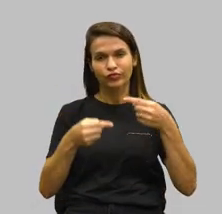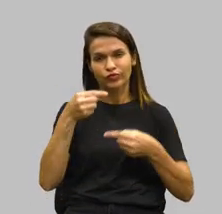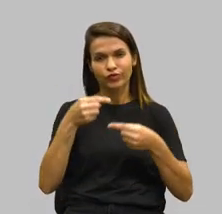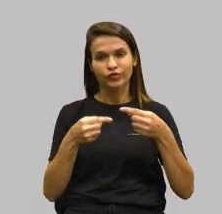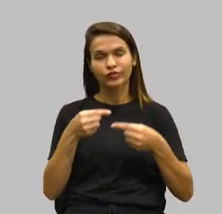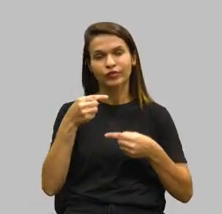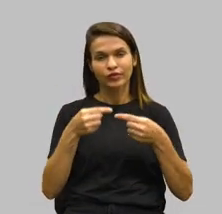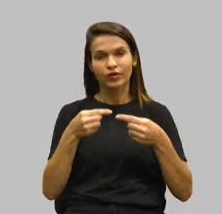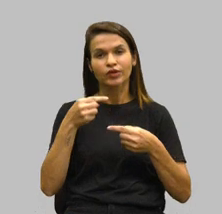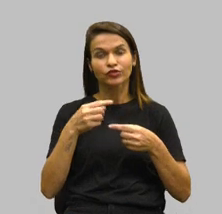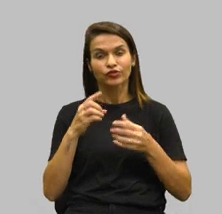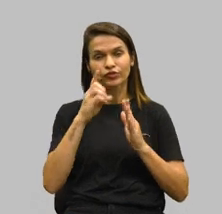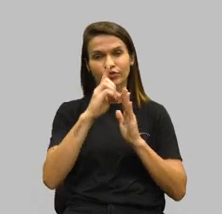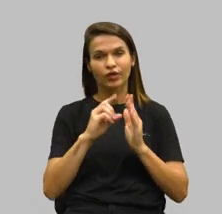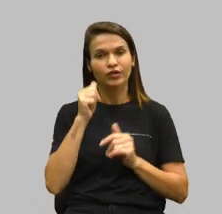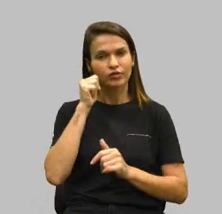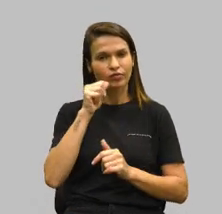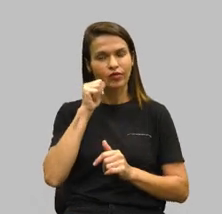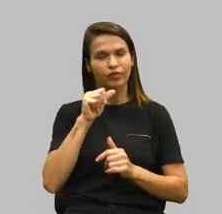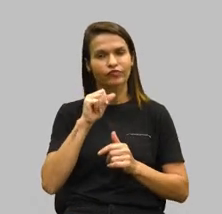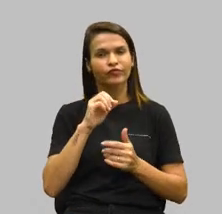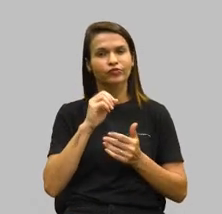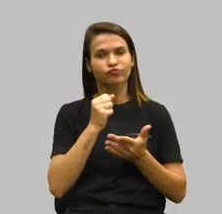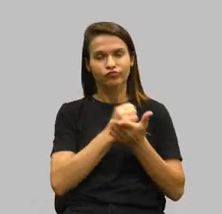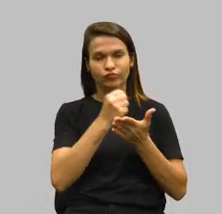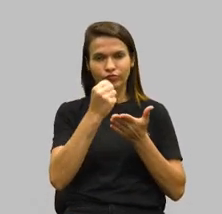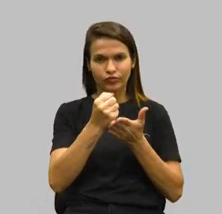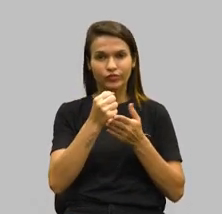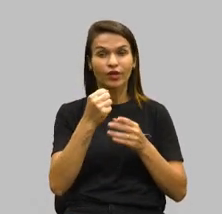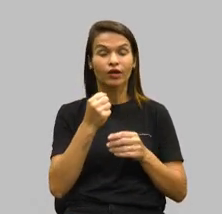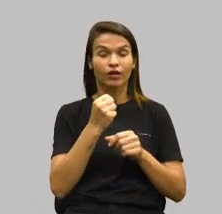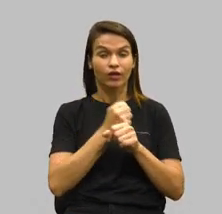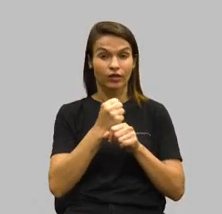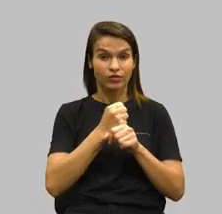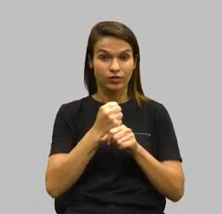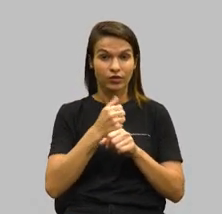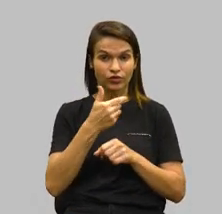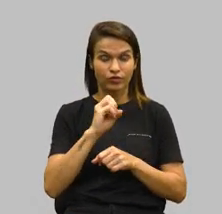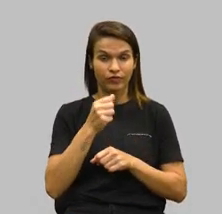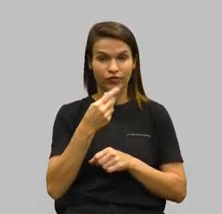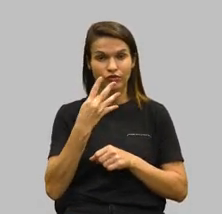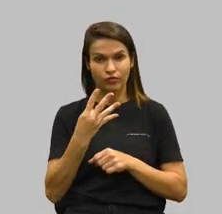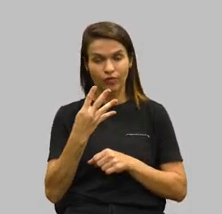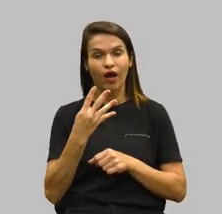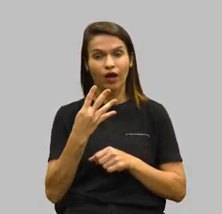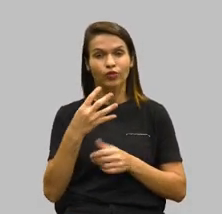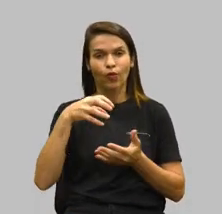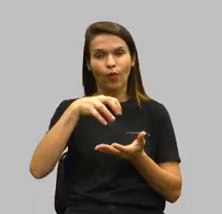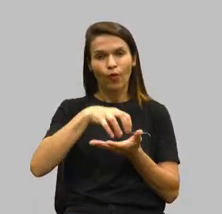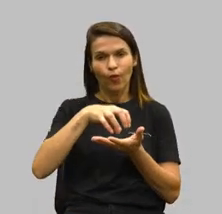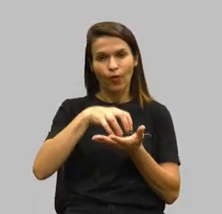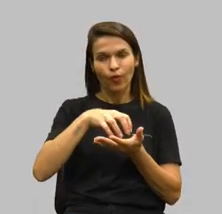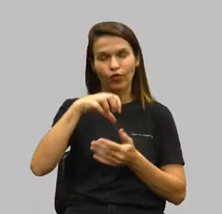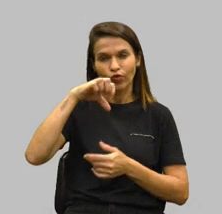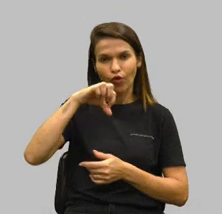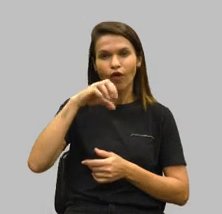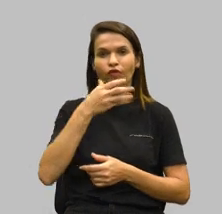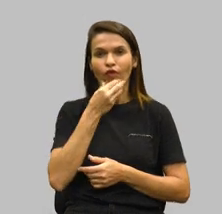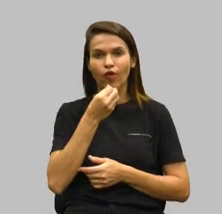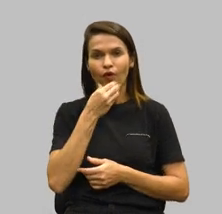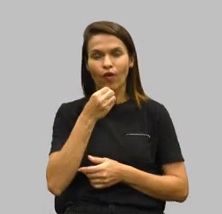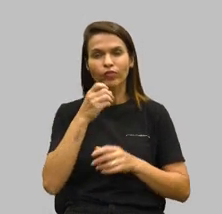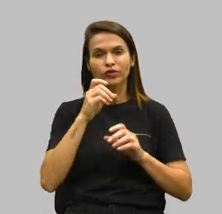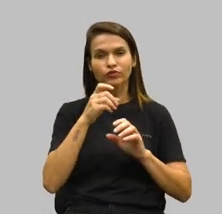das mulheres que foi regulamentada ainda nesse ano de 2024 compostas por nove órgãos do executivo e novas instituições